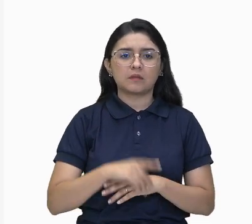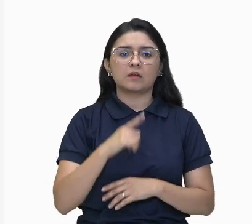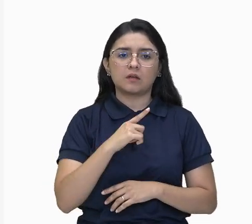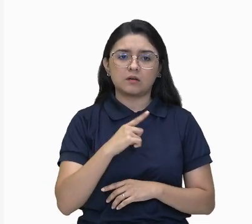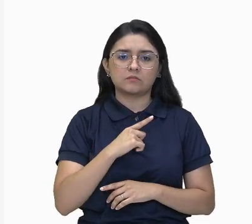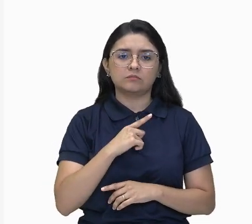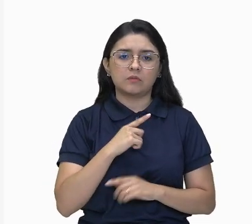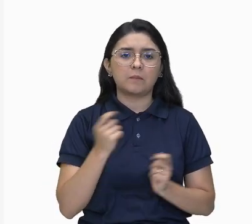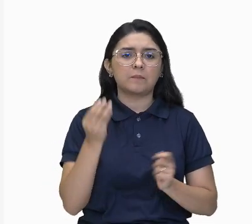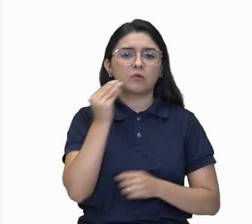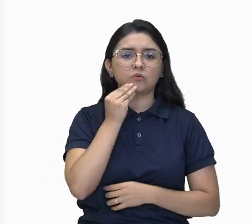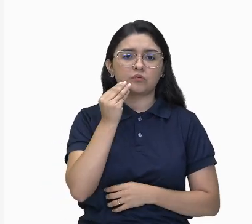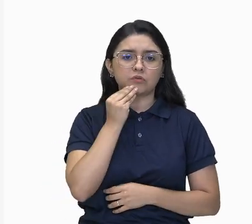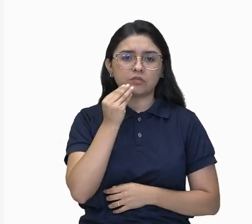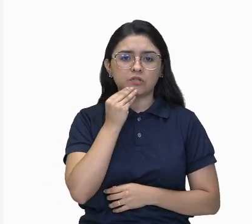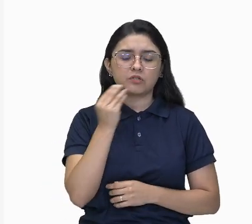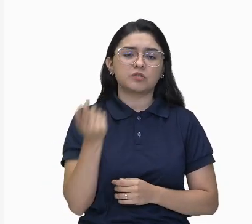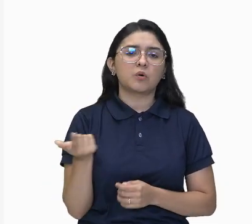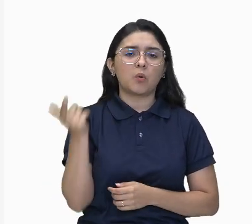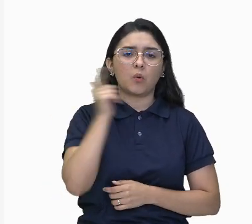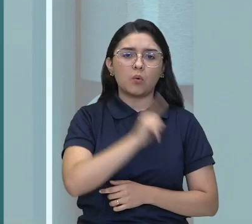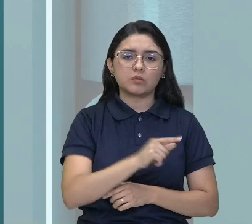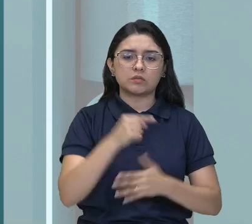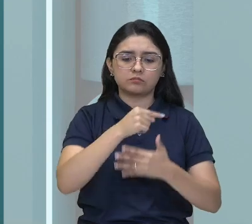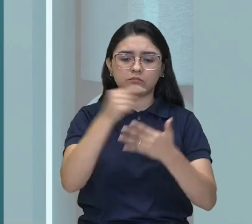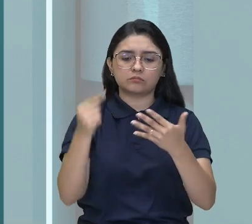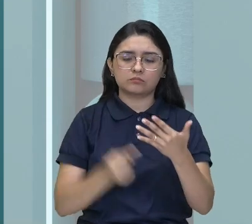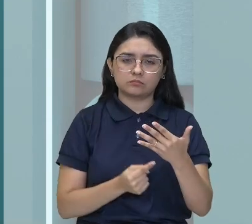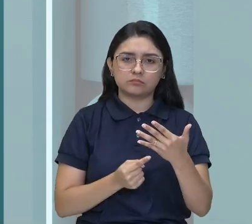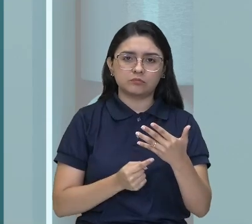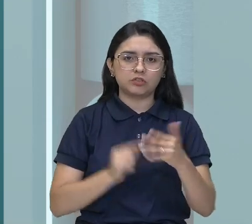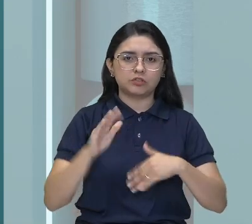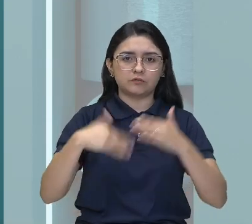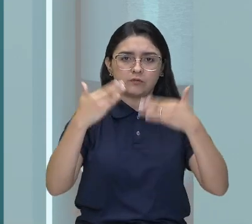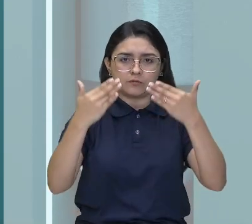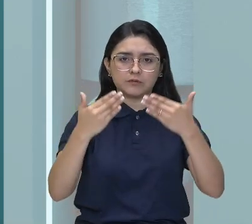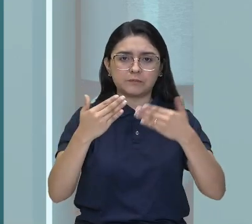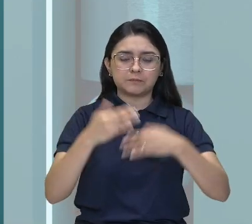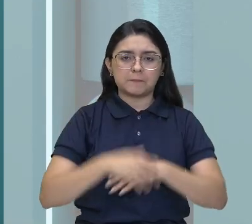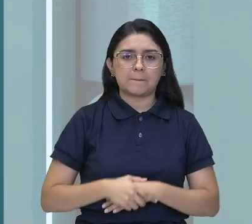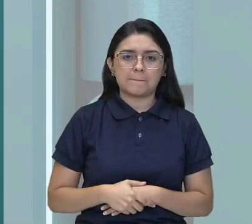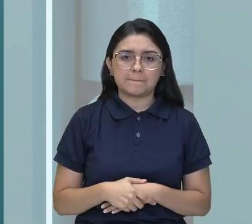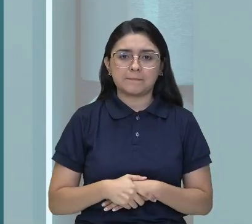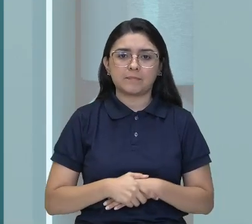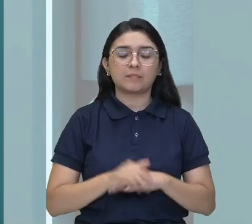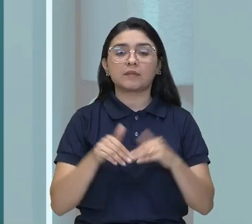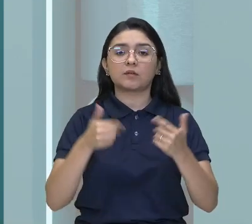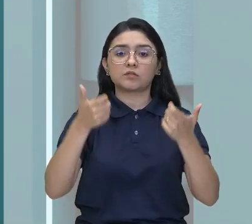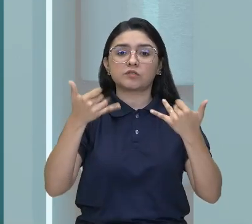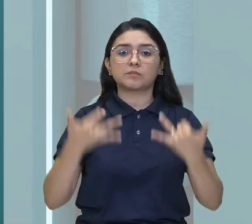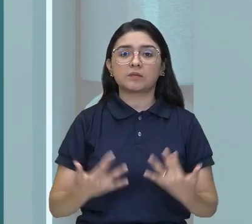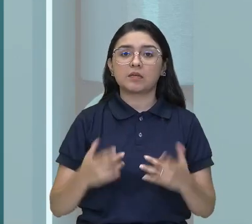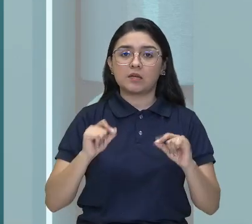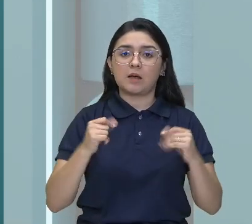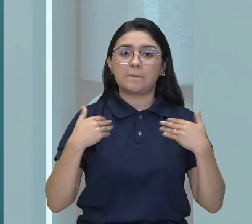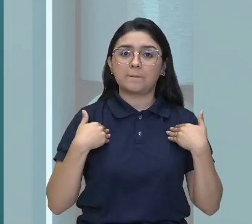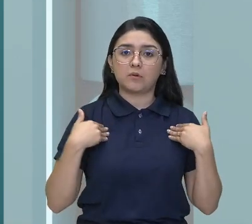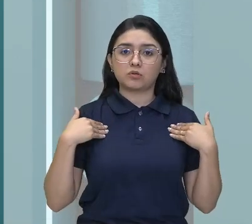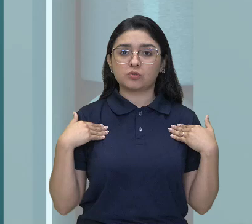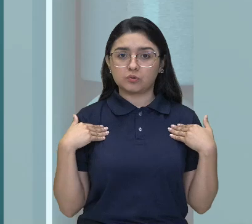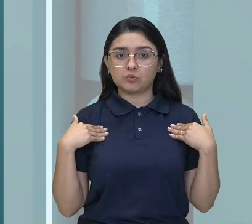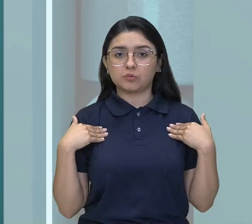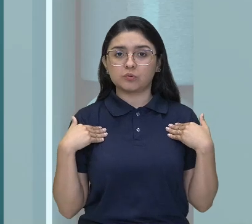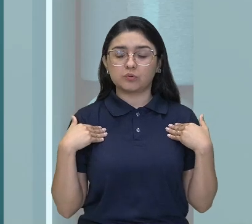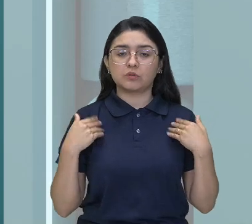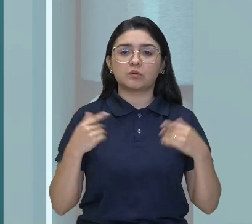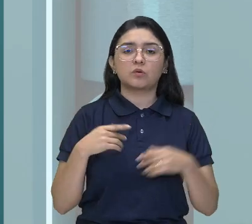desenvolver e aprimorar essas competências essenciais. Certo? Aquilo que nós falamos, a questão da postura, a questão como